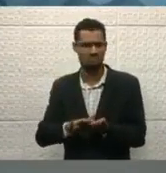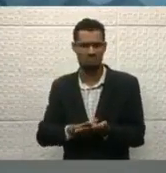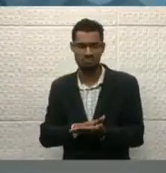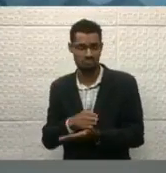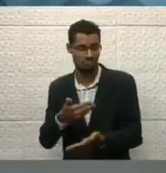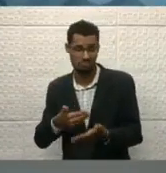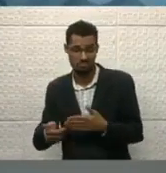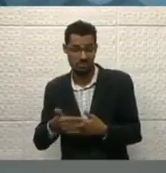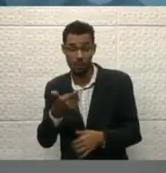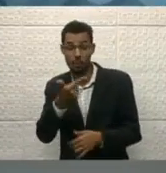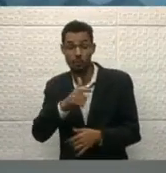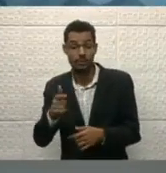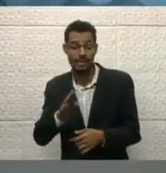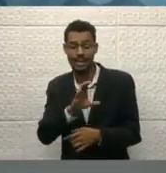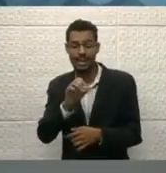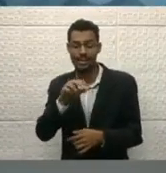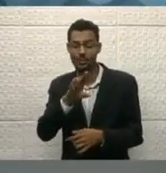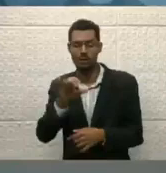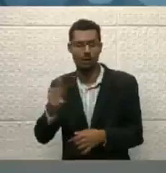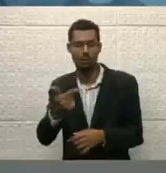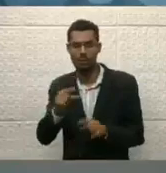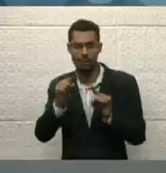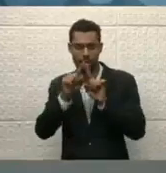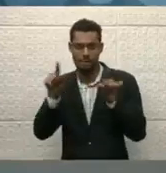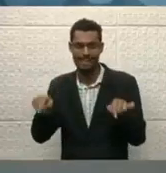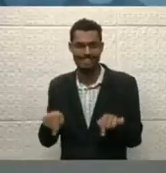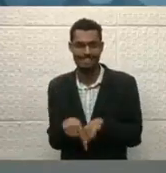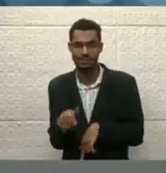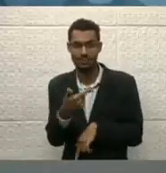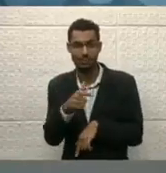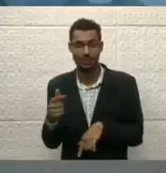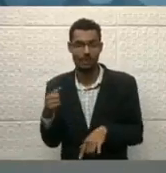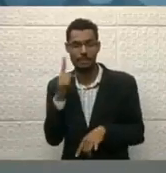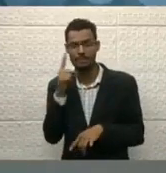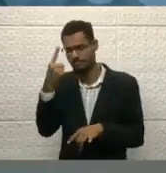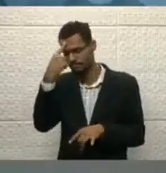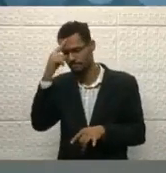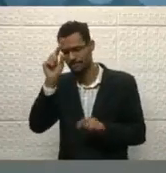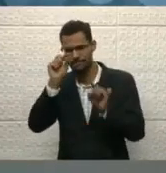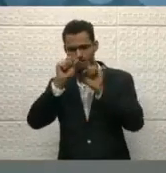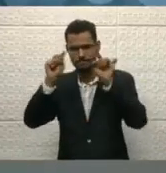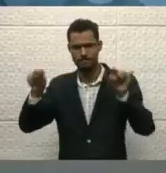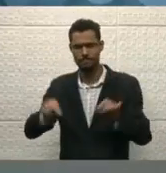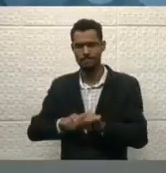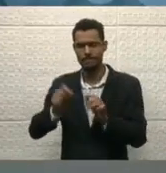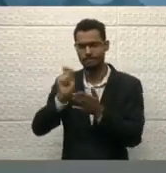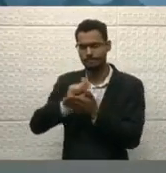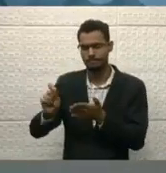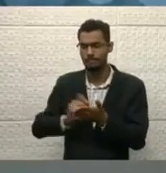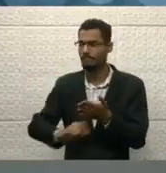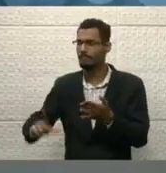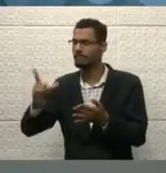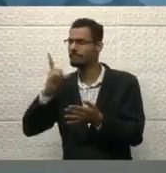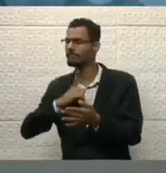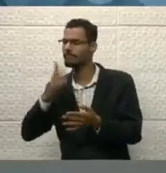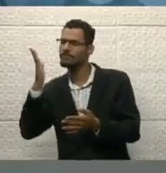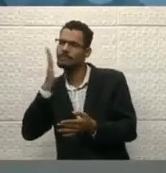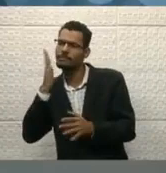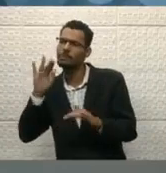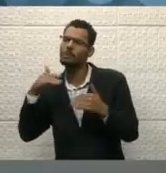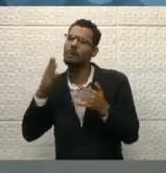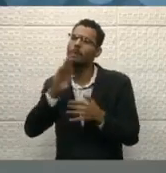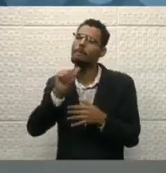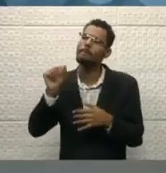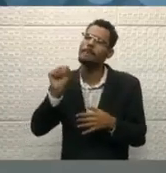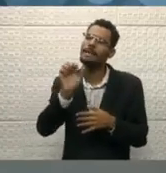mas eu não tenho mais a base canônica. No momento de construir a matriz, eu preciso evidenciar que tipo de base eu estou